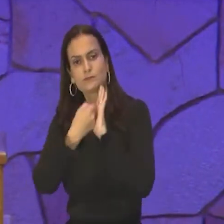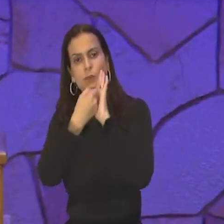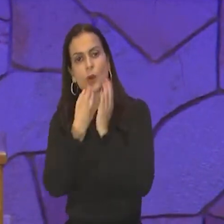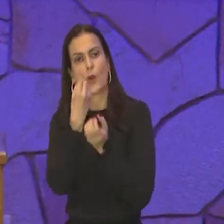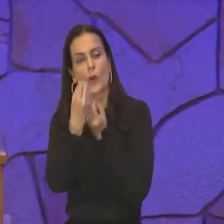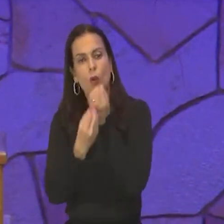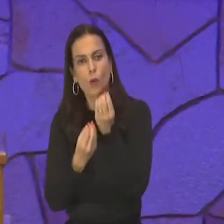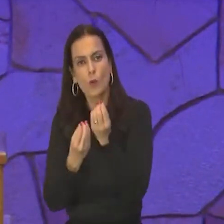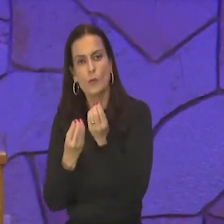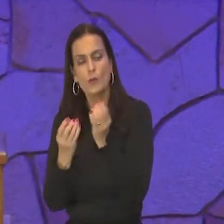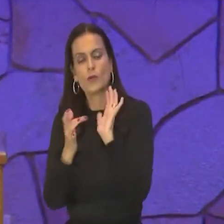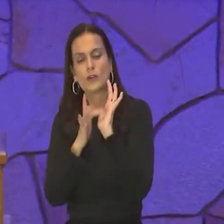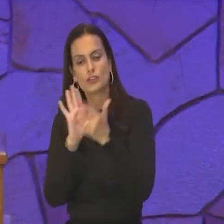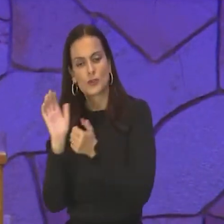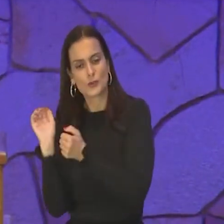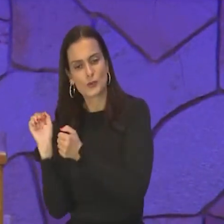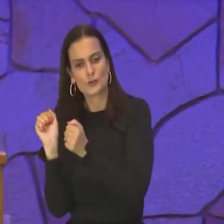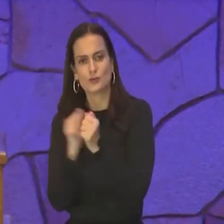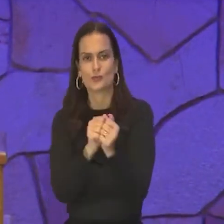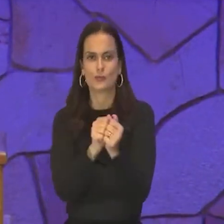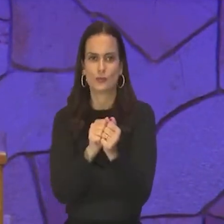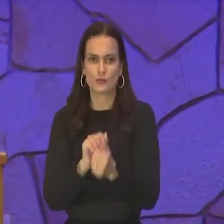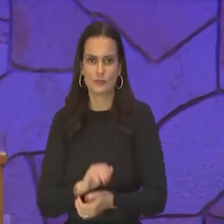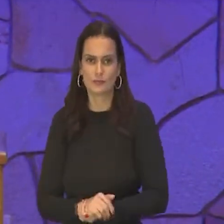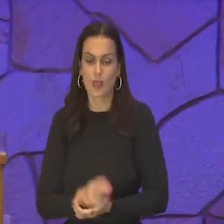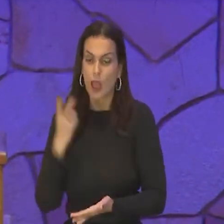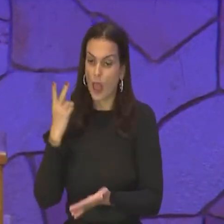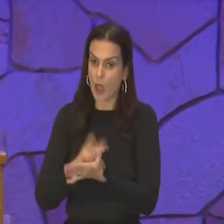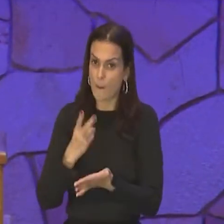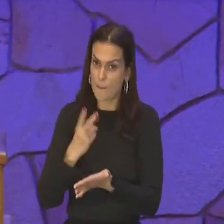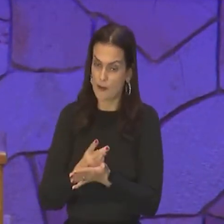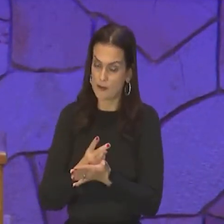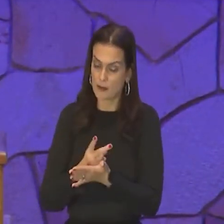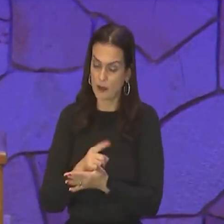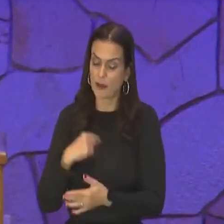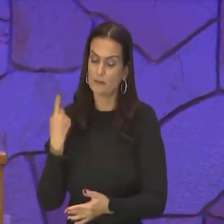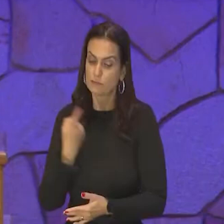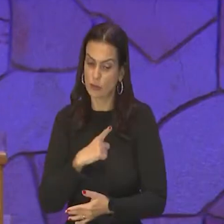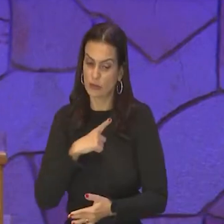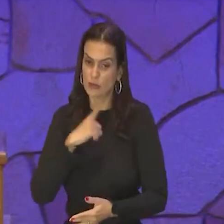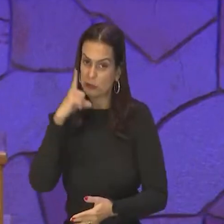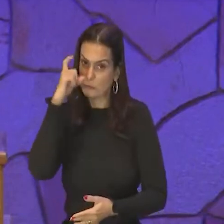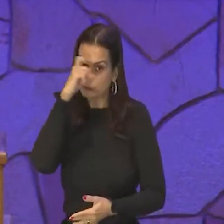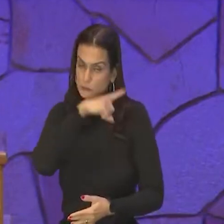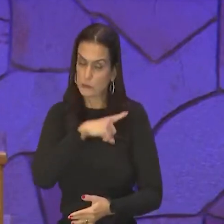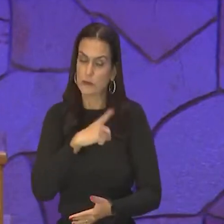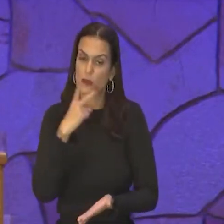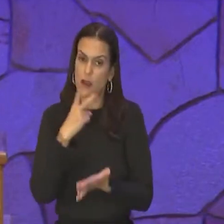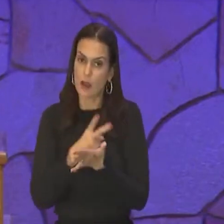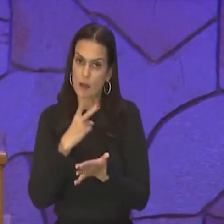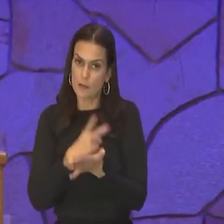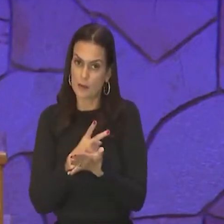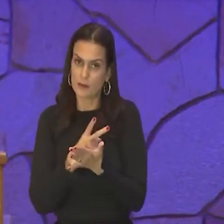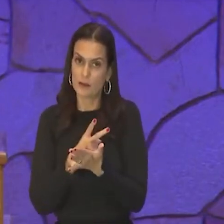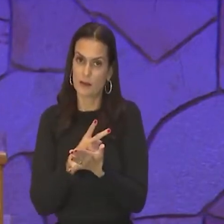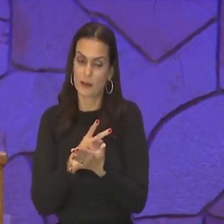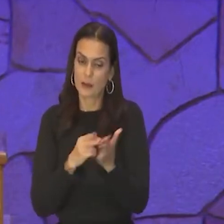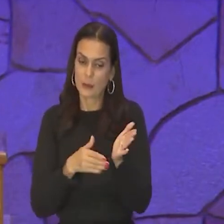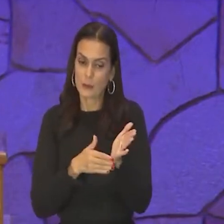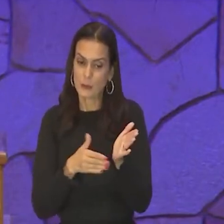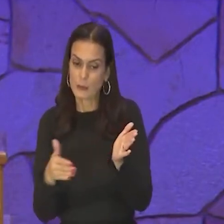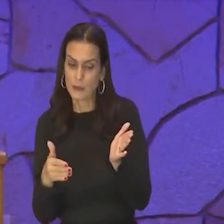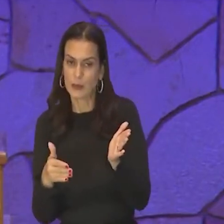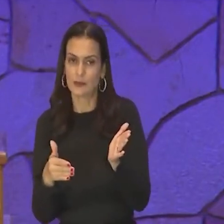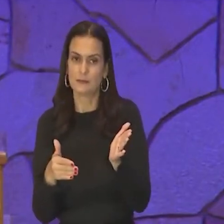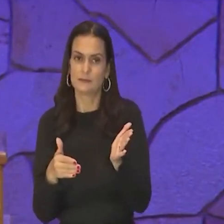que Ele está conosco. Mesmo diante das nossas dificuldades, mesmo diante dos nossos desvios,